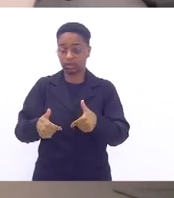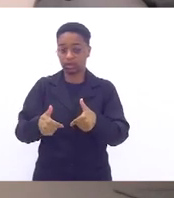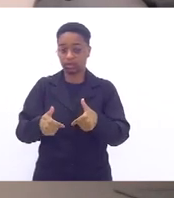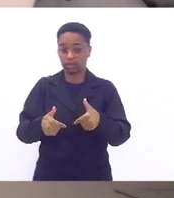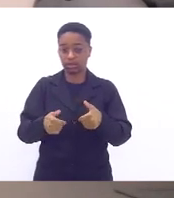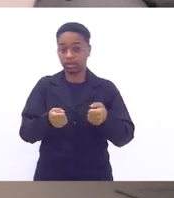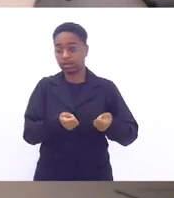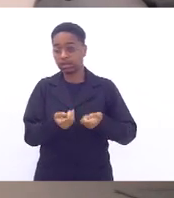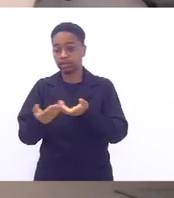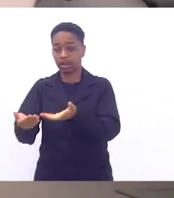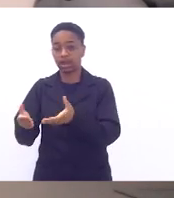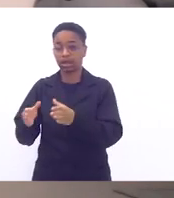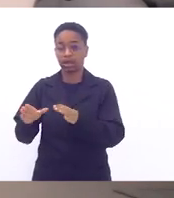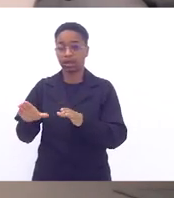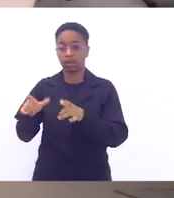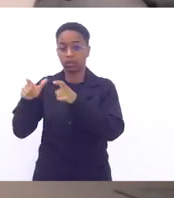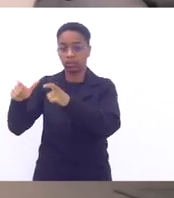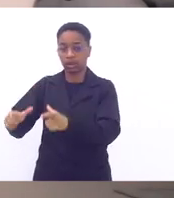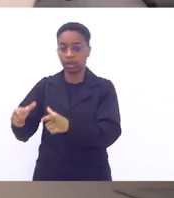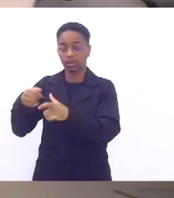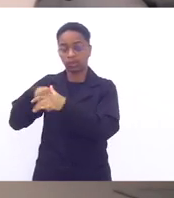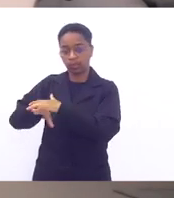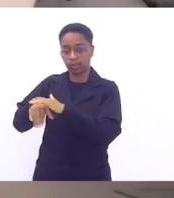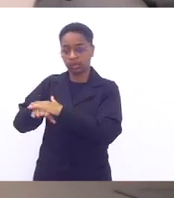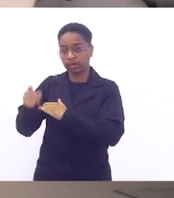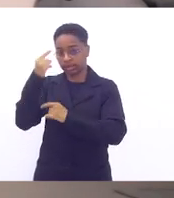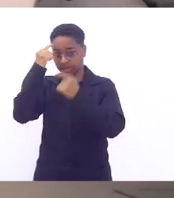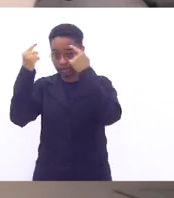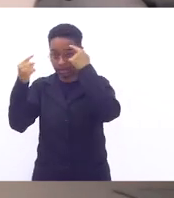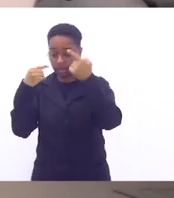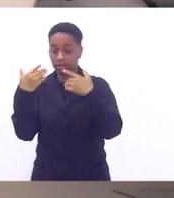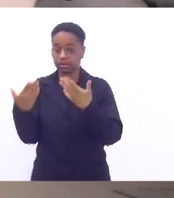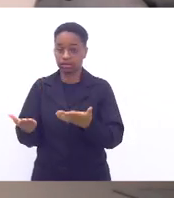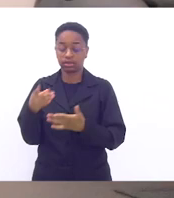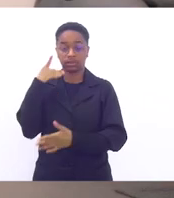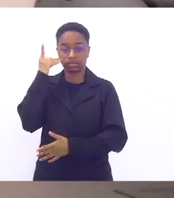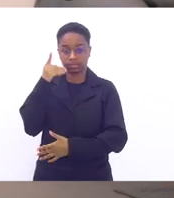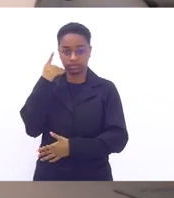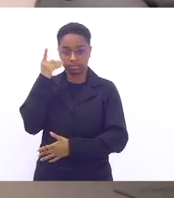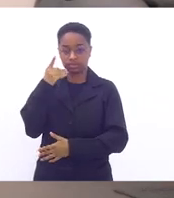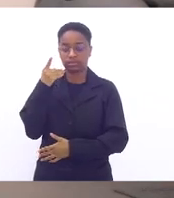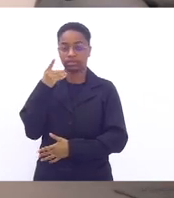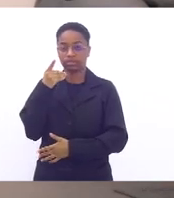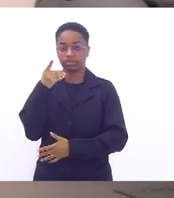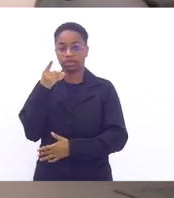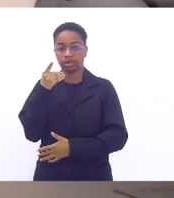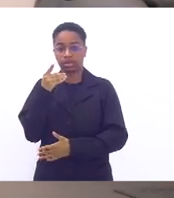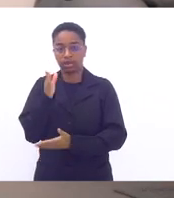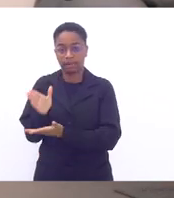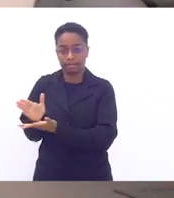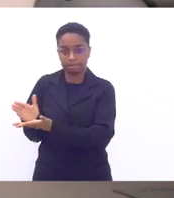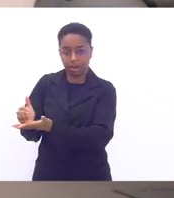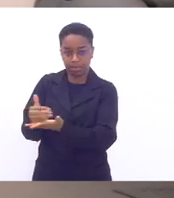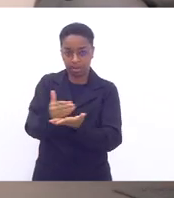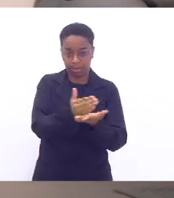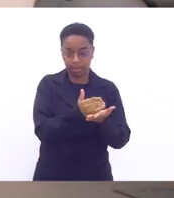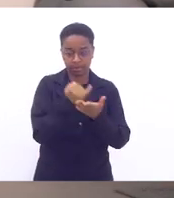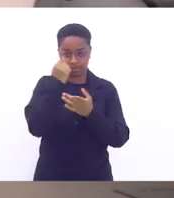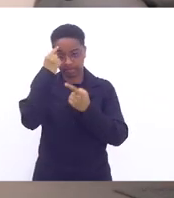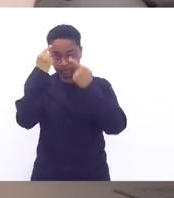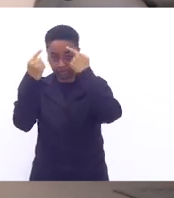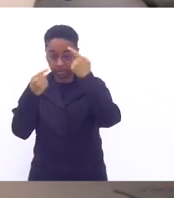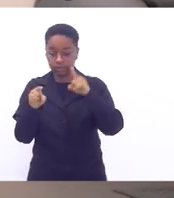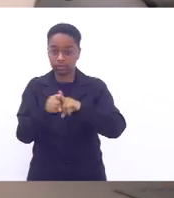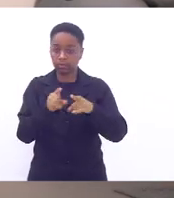banco de ideias em que os deputados né se apropriam das ideias surgidas nesse banco e